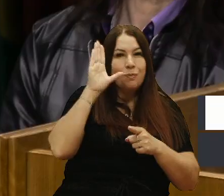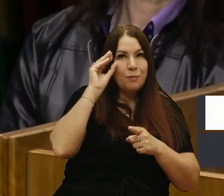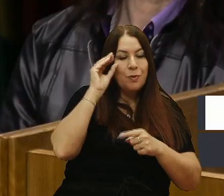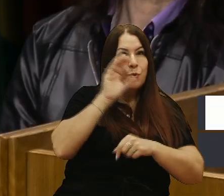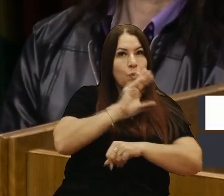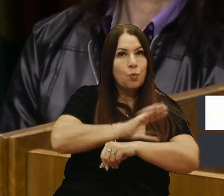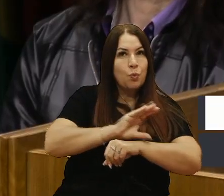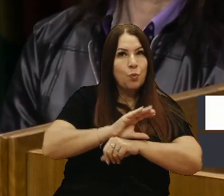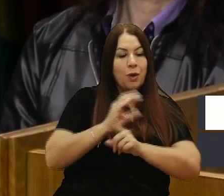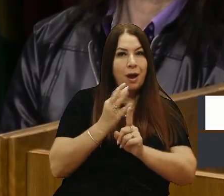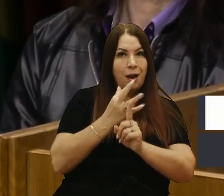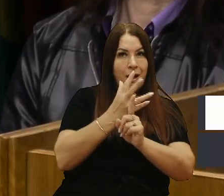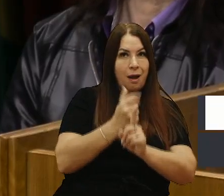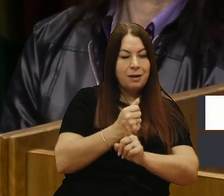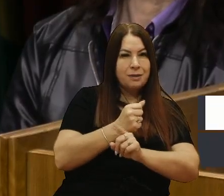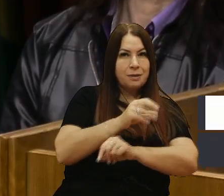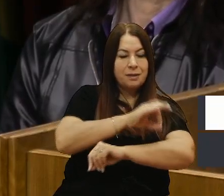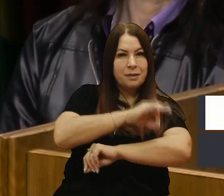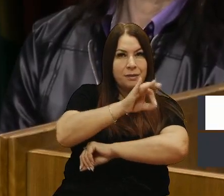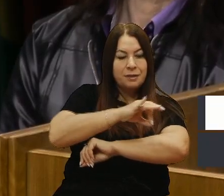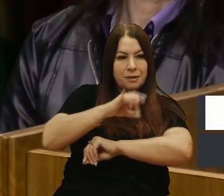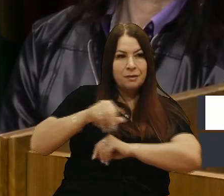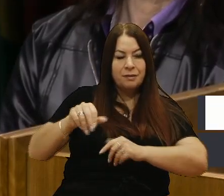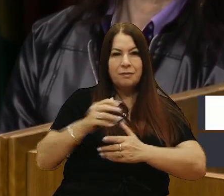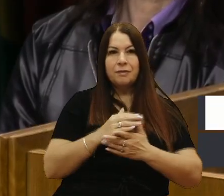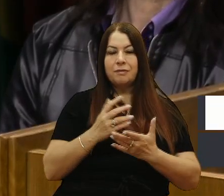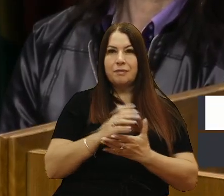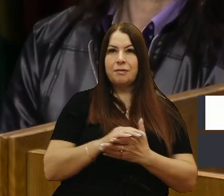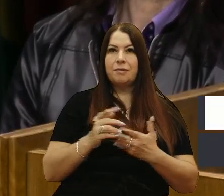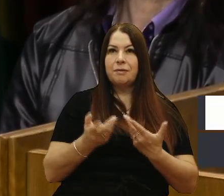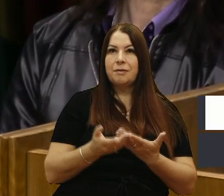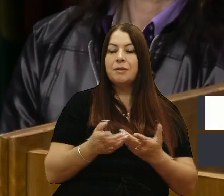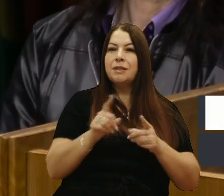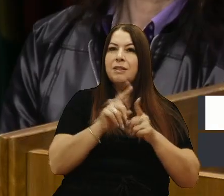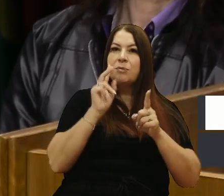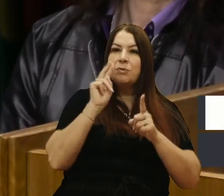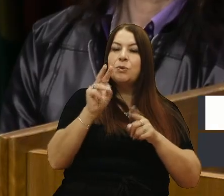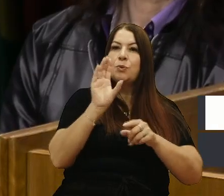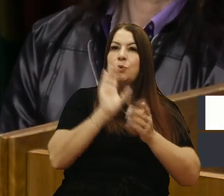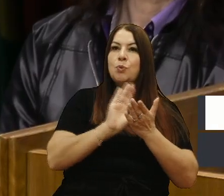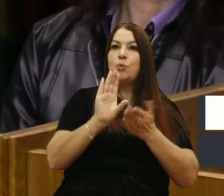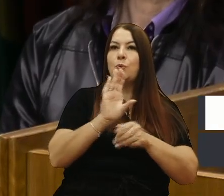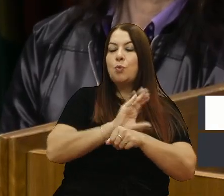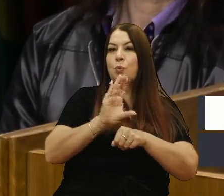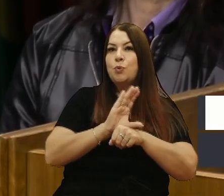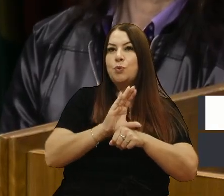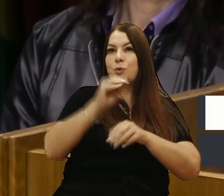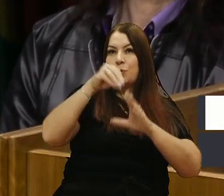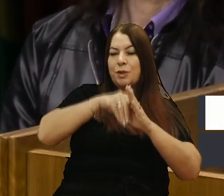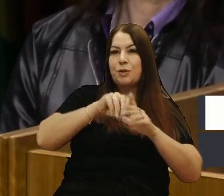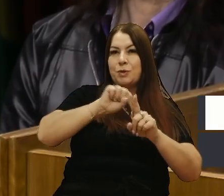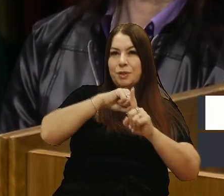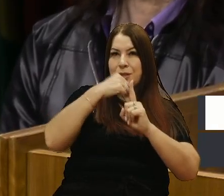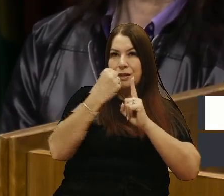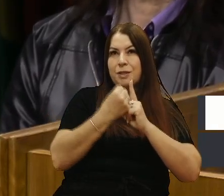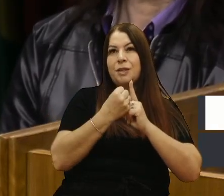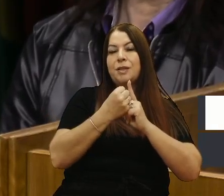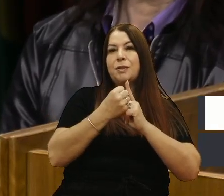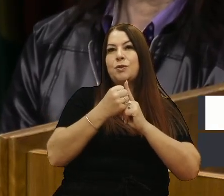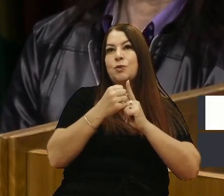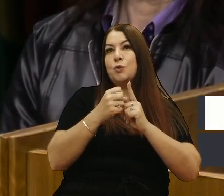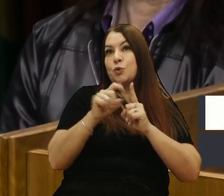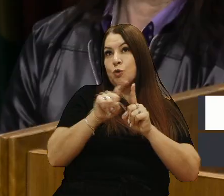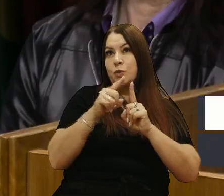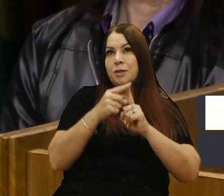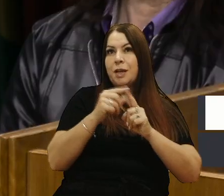curso de artes e arquitetura, o curso de arquitetura e urbanismo, me desculpem, é um curso que está dentro das ciências sociais aplicadas. As ciências